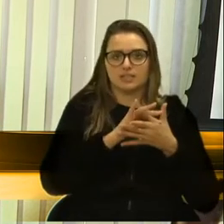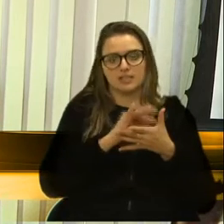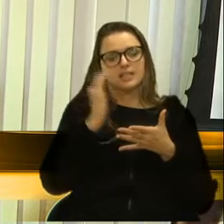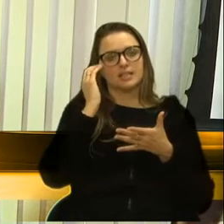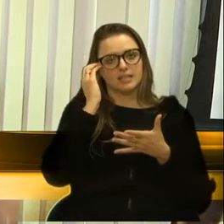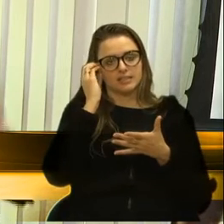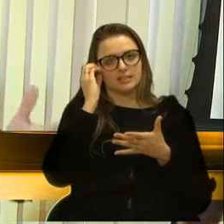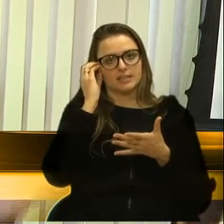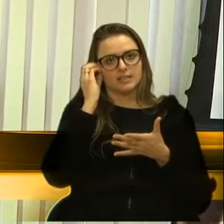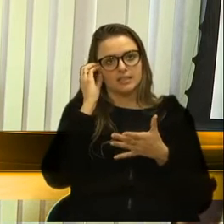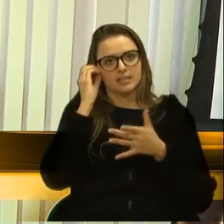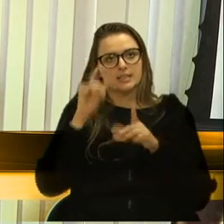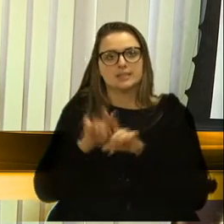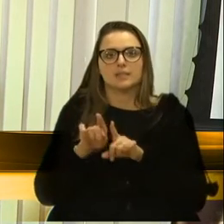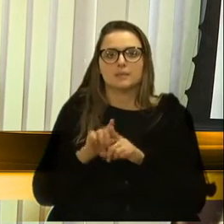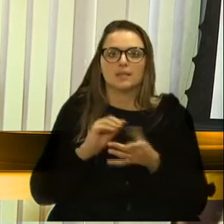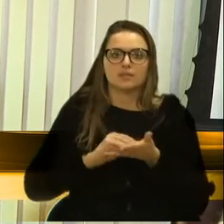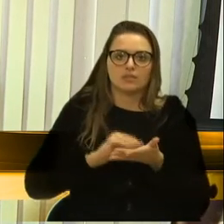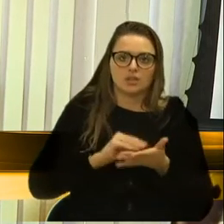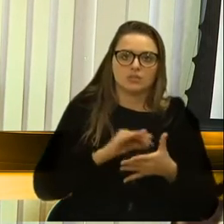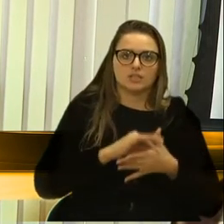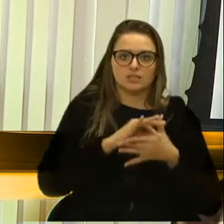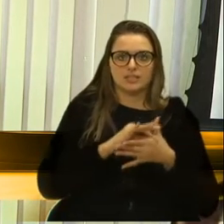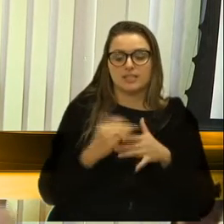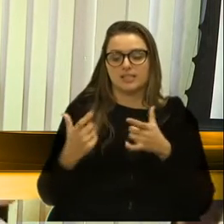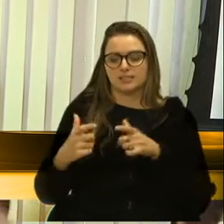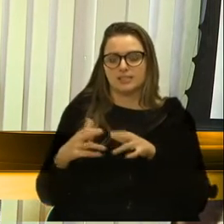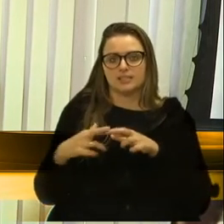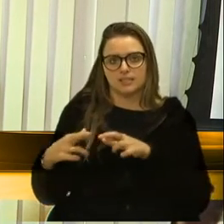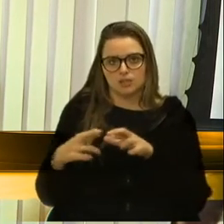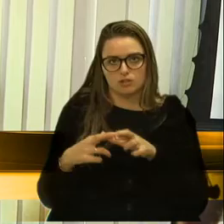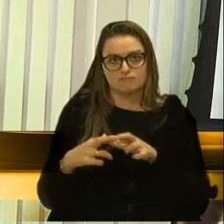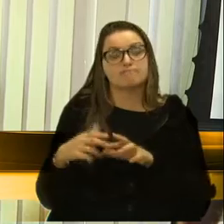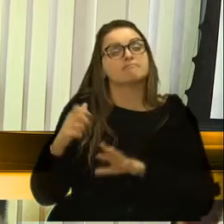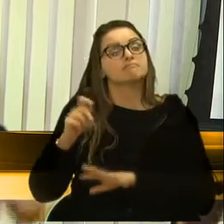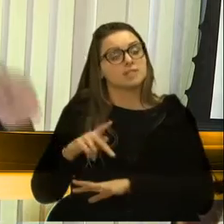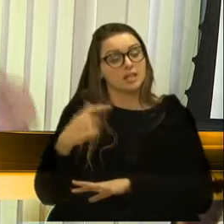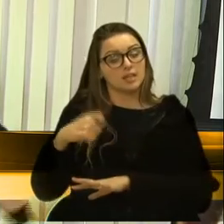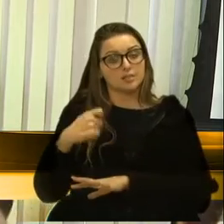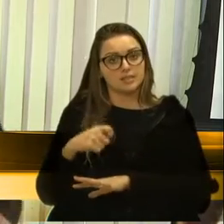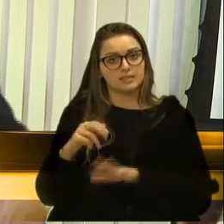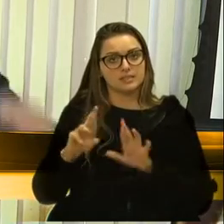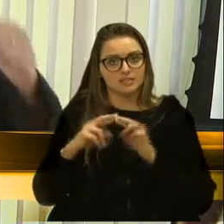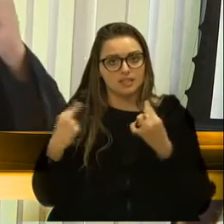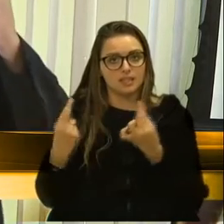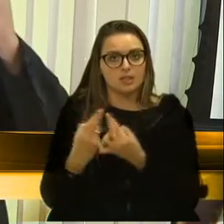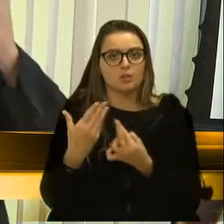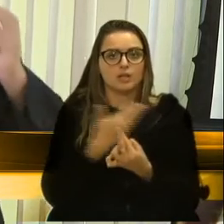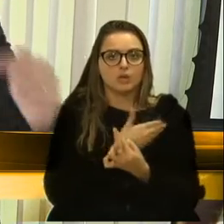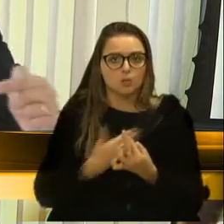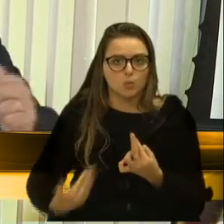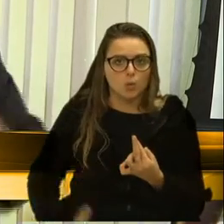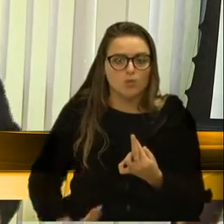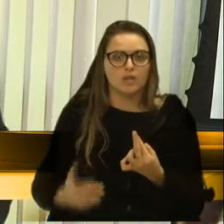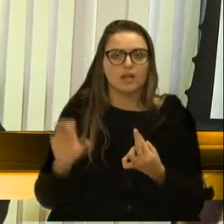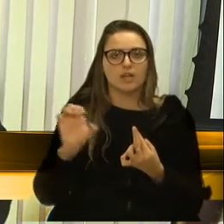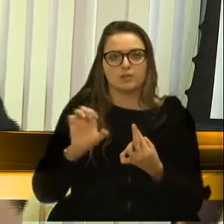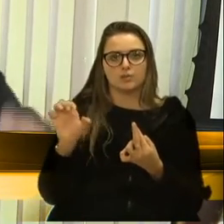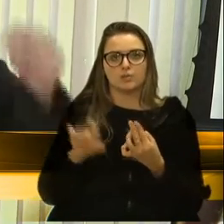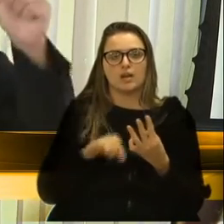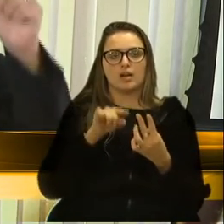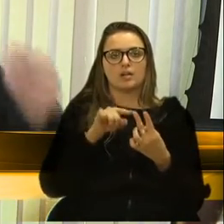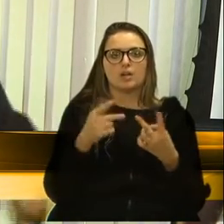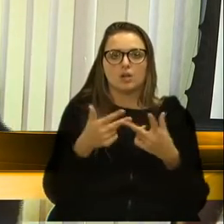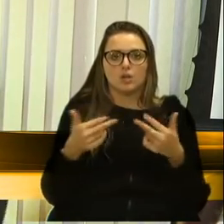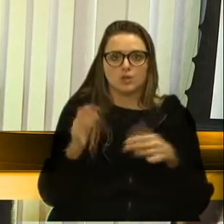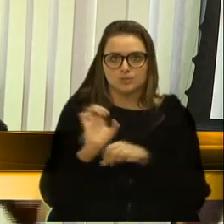vereador Périco, também uma liderança local, né? Eu entendo que quem deveria puxar realmente essa reunião com o governador, essas questões